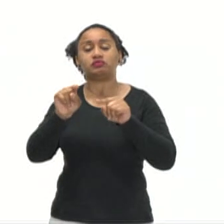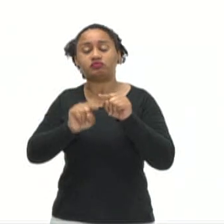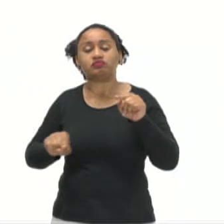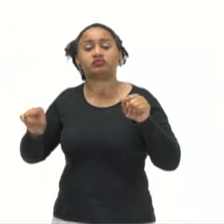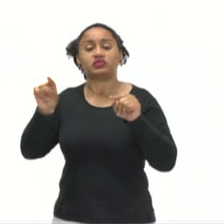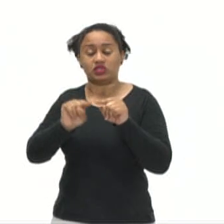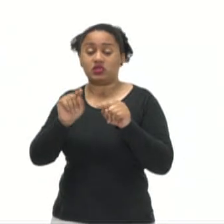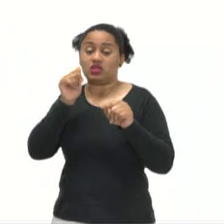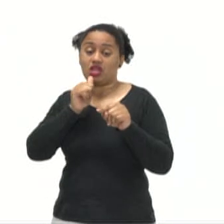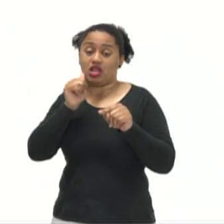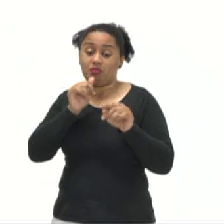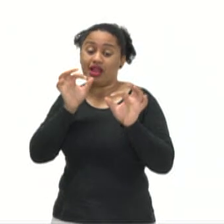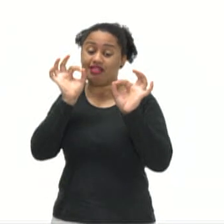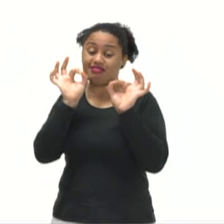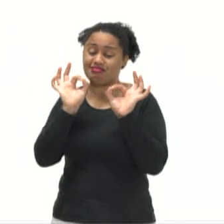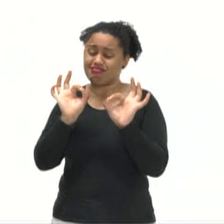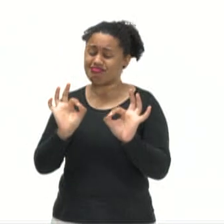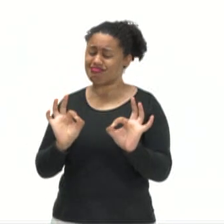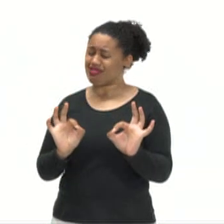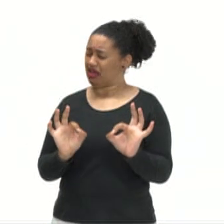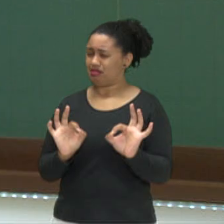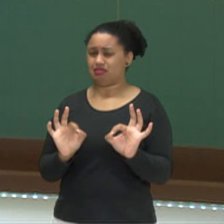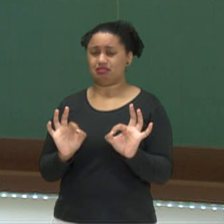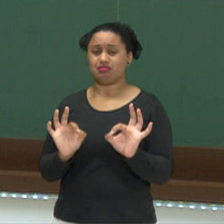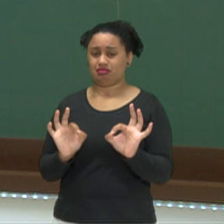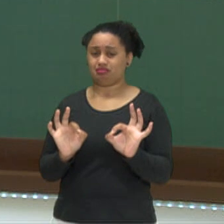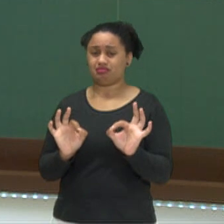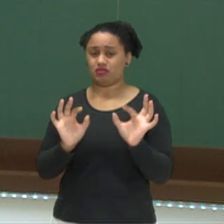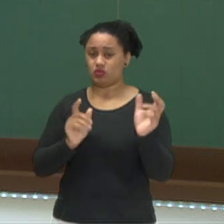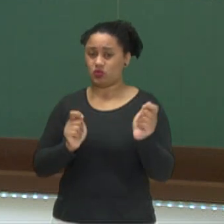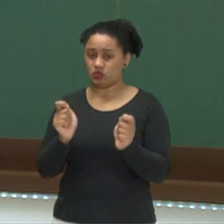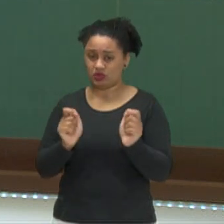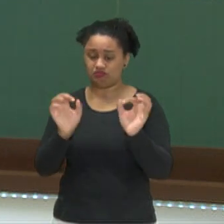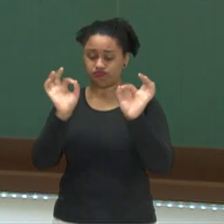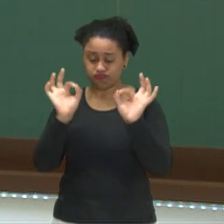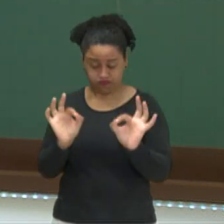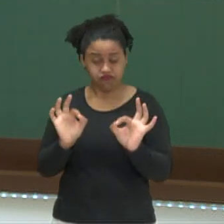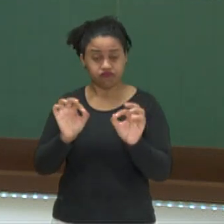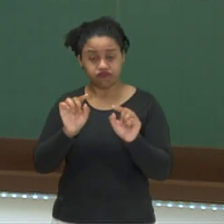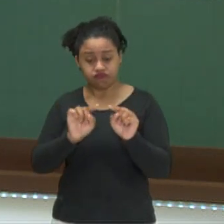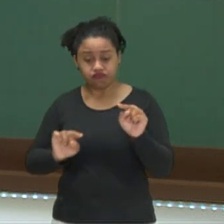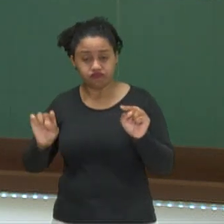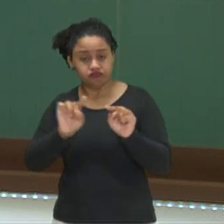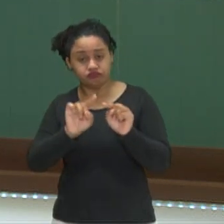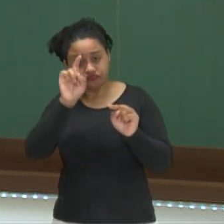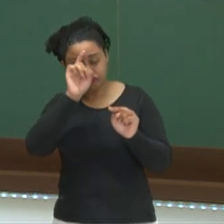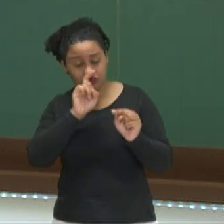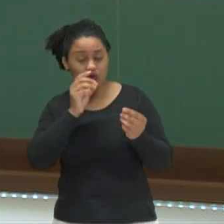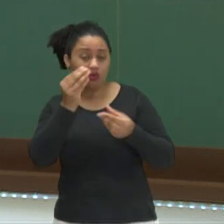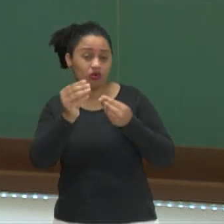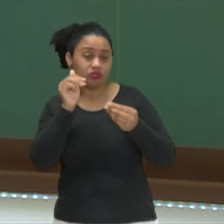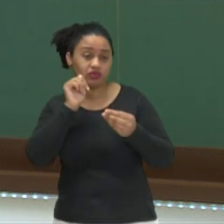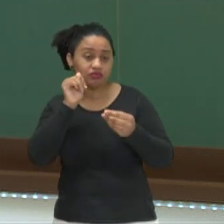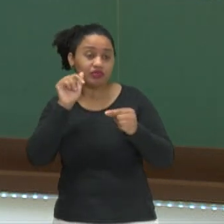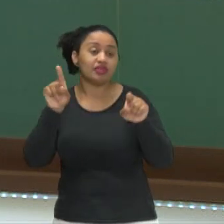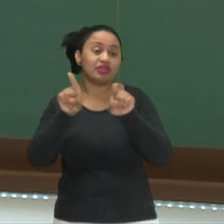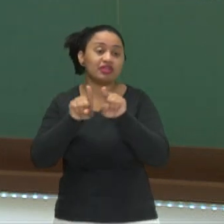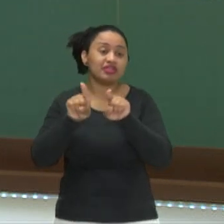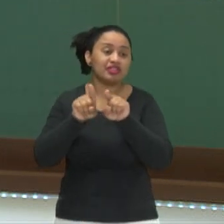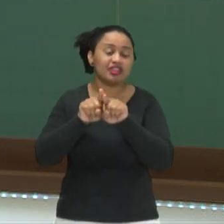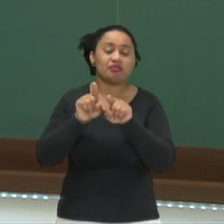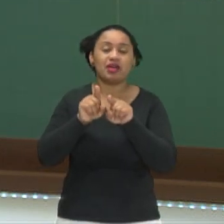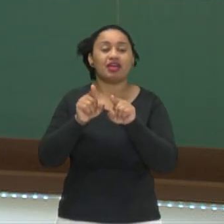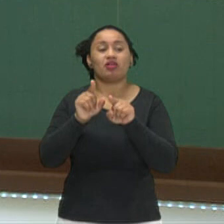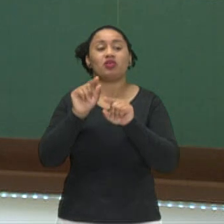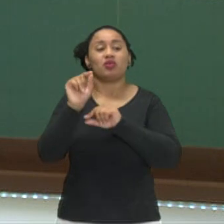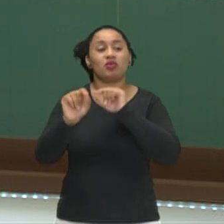ciclo regular dessa mulher seja extremamente reguladinho, tá? O ciclo menstrual, né? E tem altas